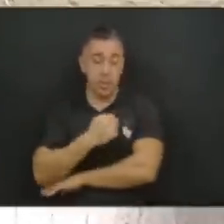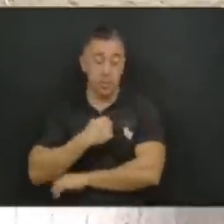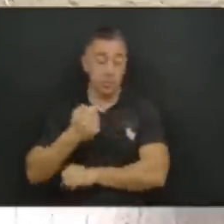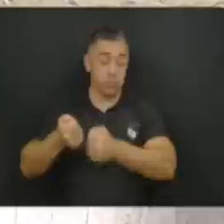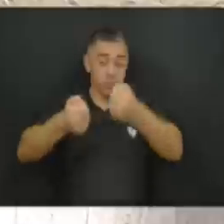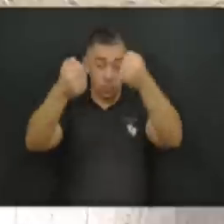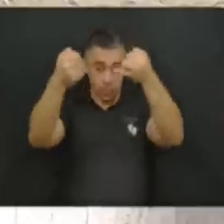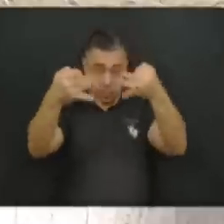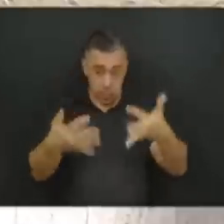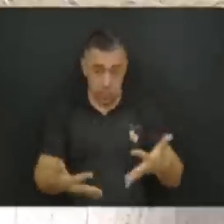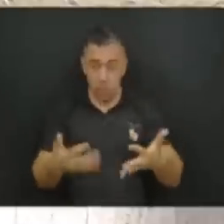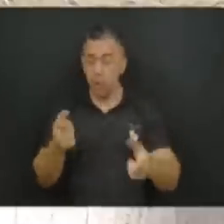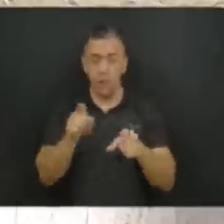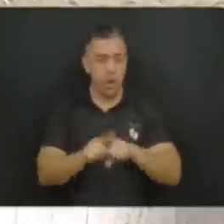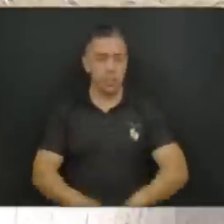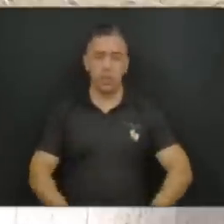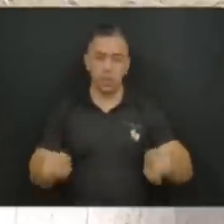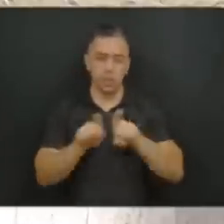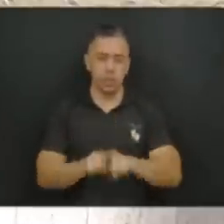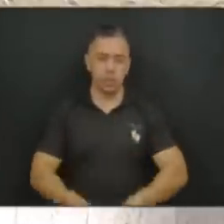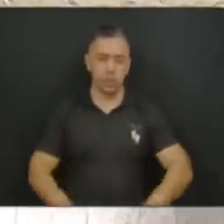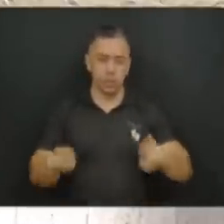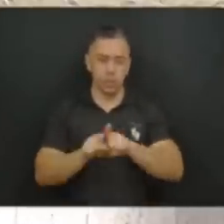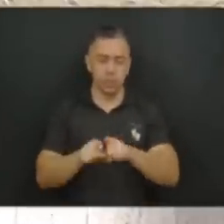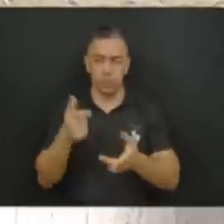expliquei já não vou ser repetitivo